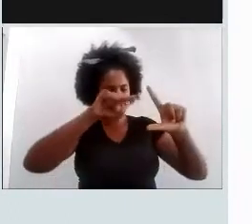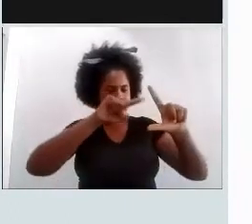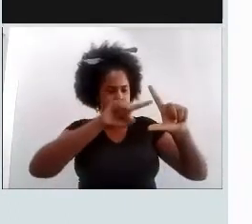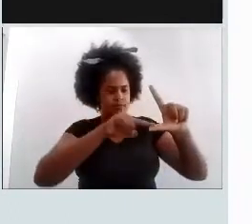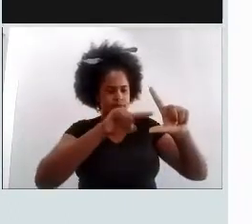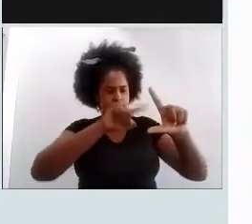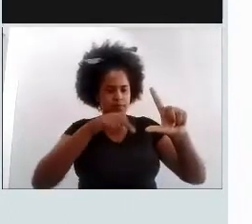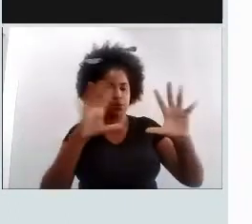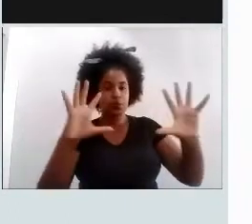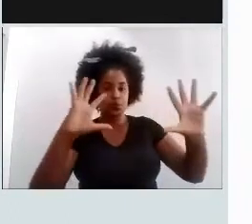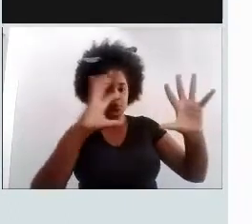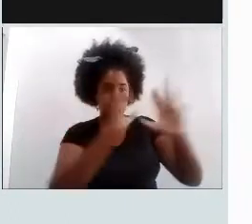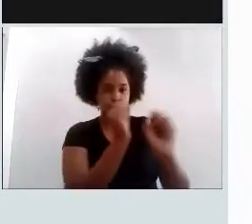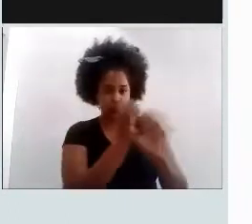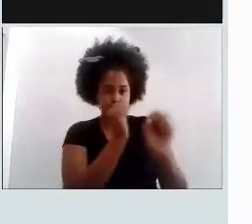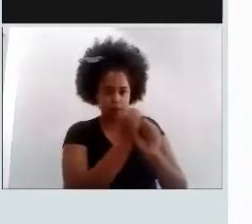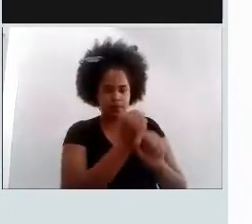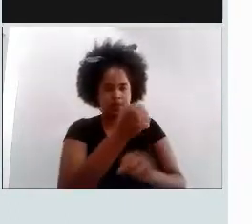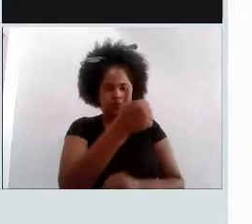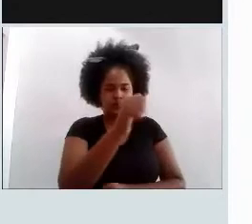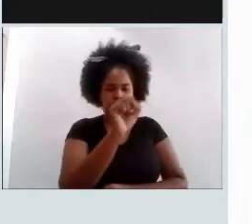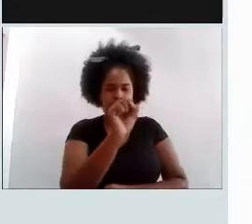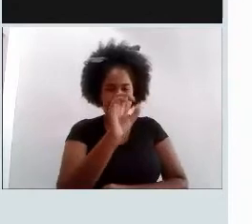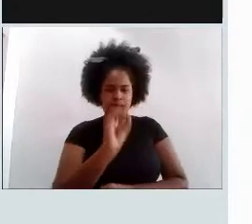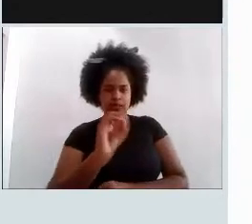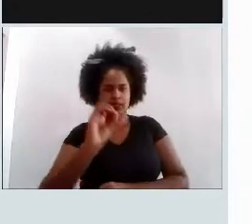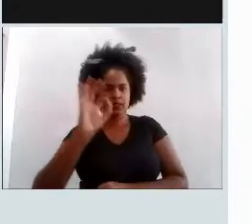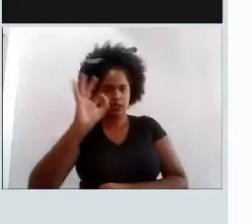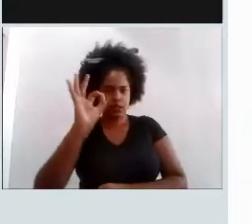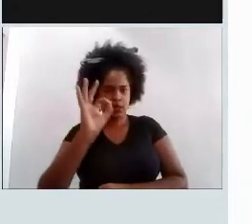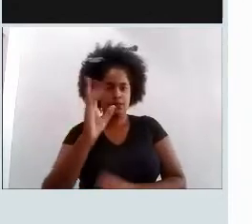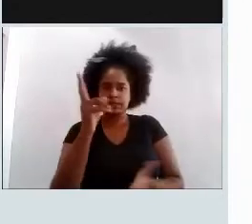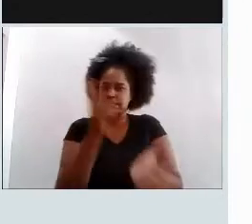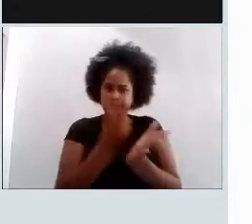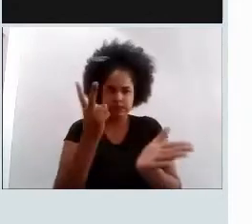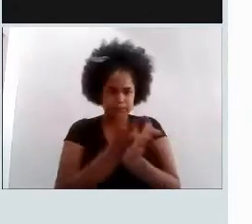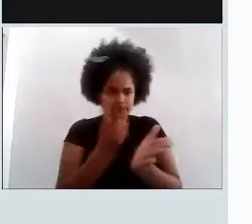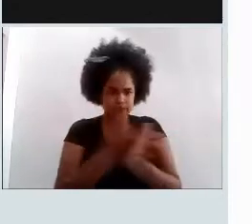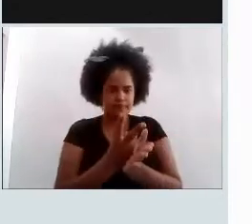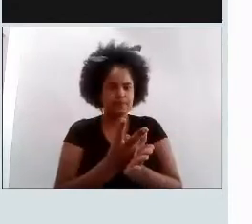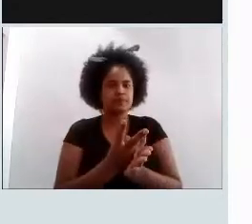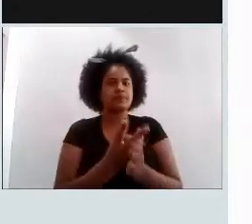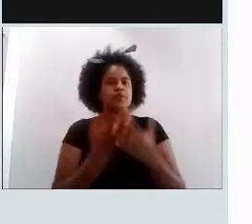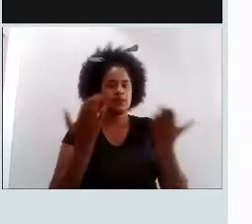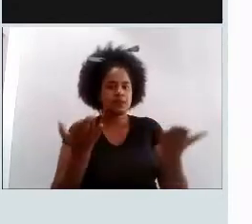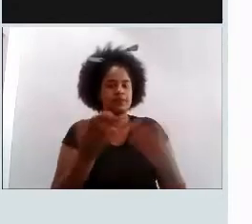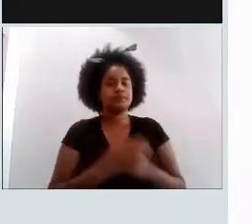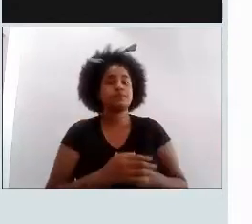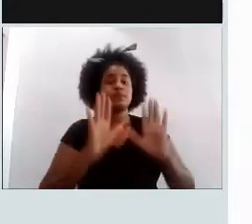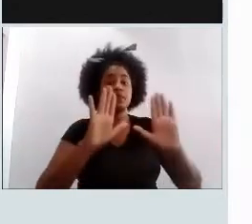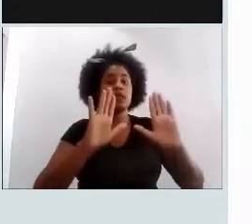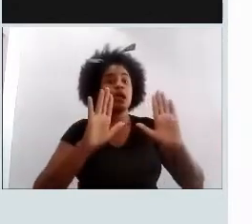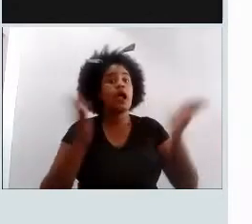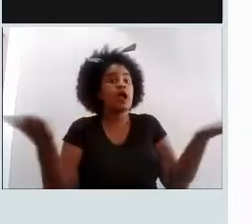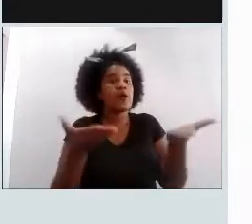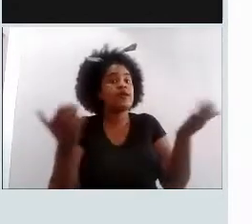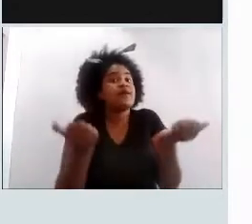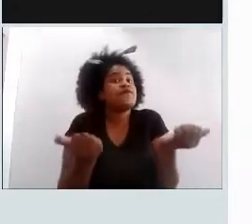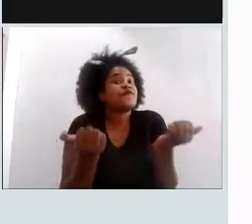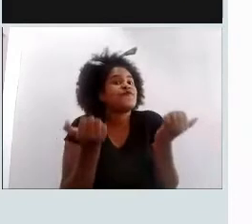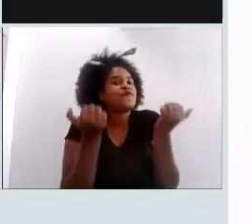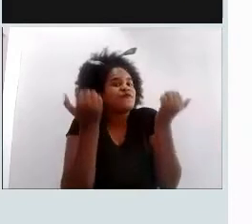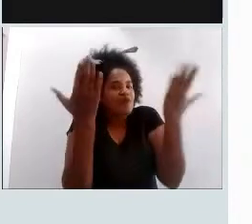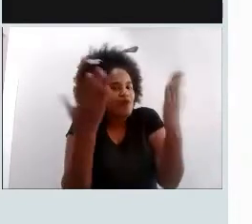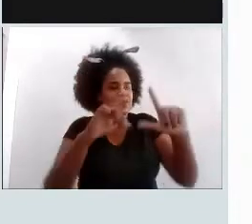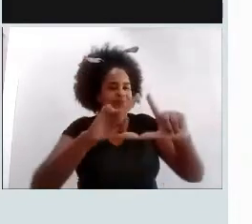Os ângulos externos de um triângulo qualquer somam 360 graus, ou seja, os ângulos que estão fora